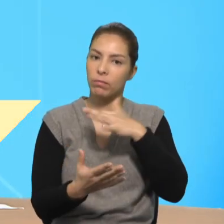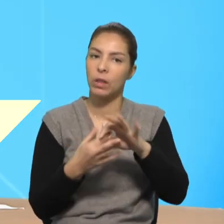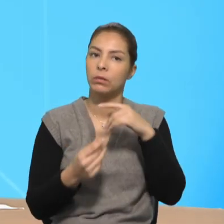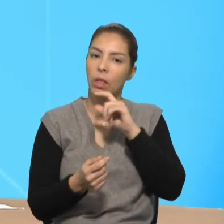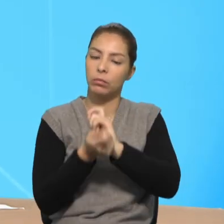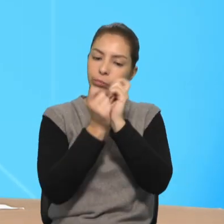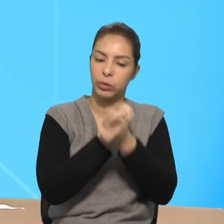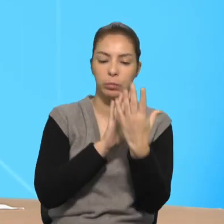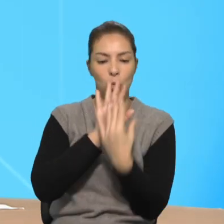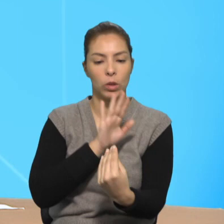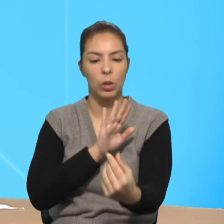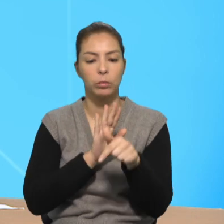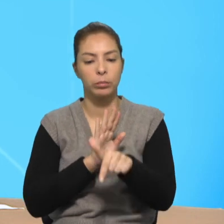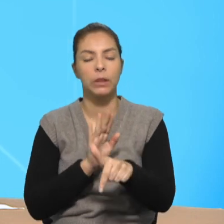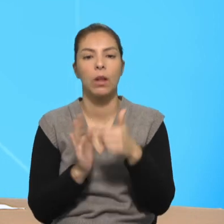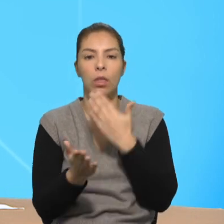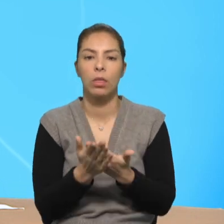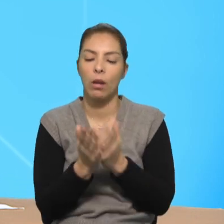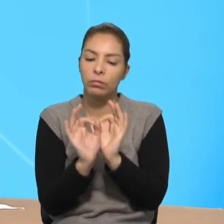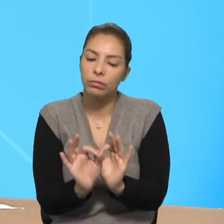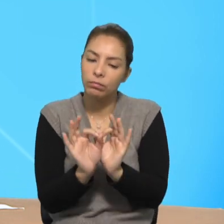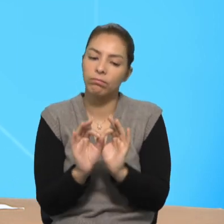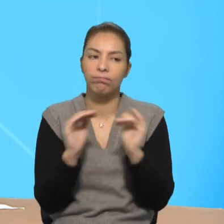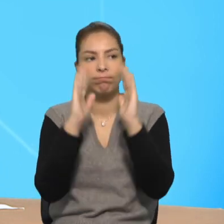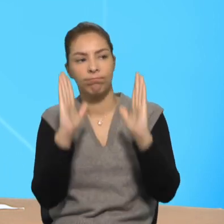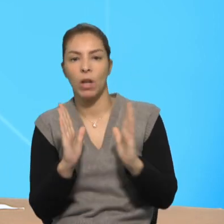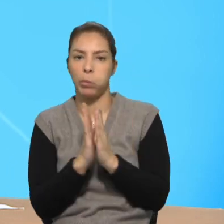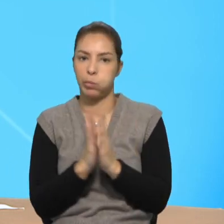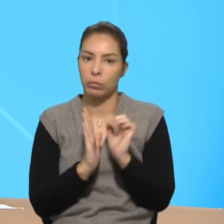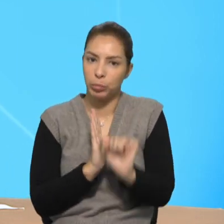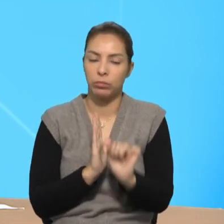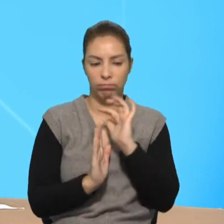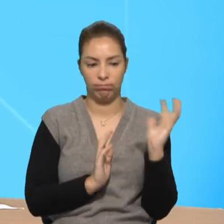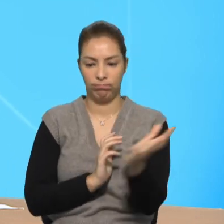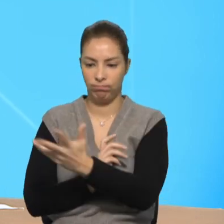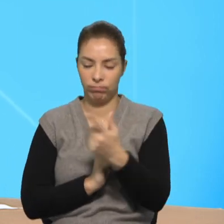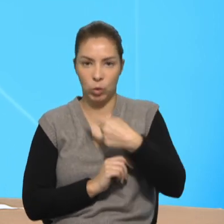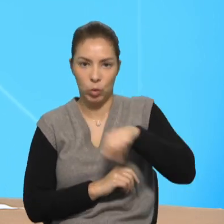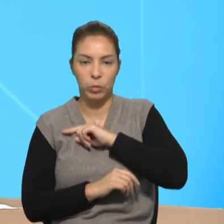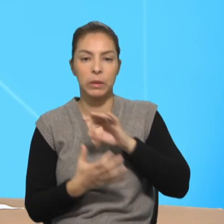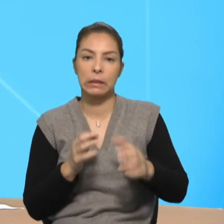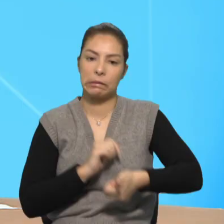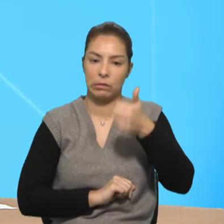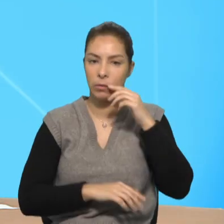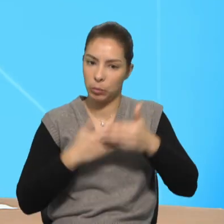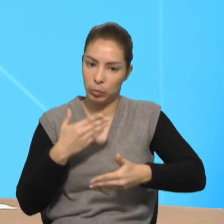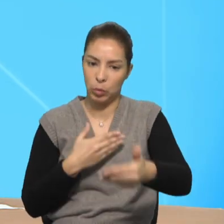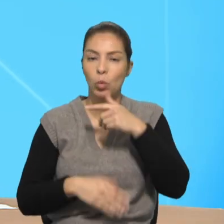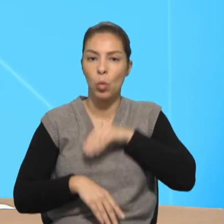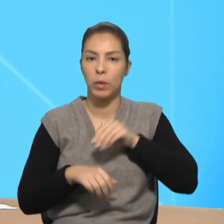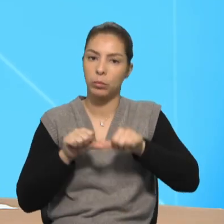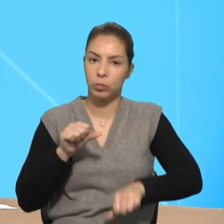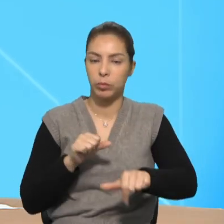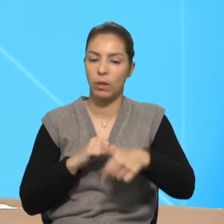numa referência para cuidar a casa comum, para a verdadeira ecologia, e que é hoje o ponto de partida para o comentário à liturgia de